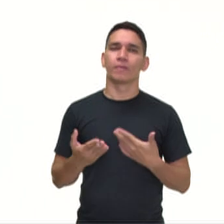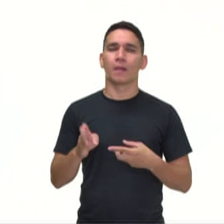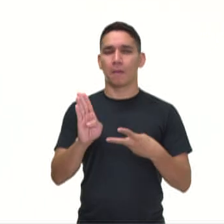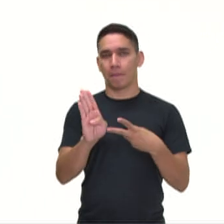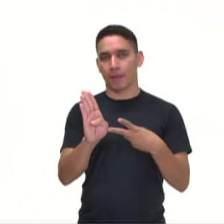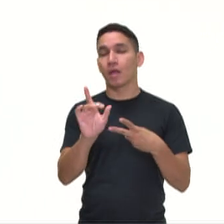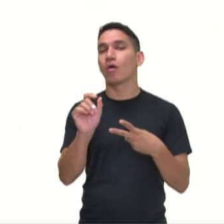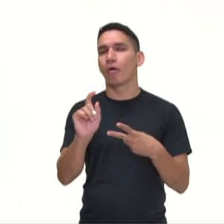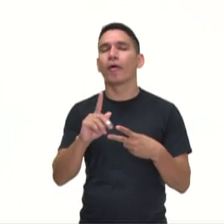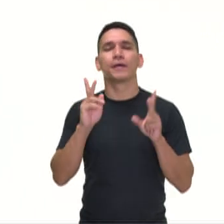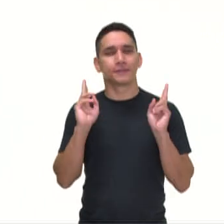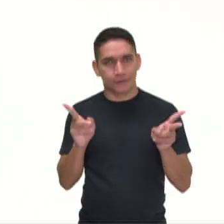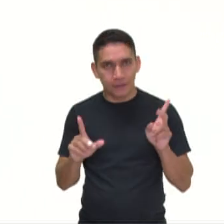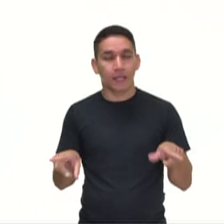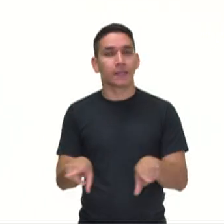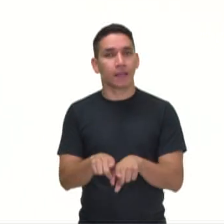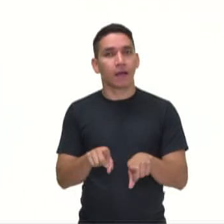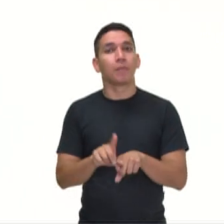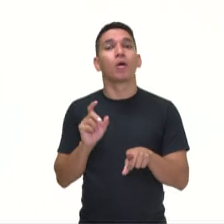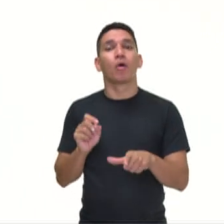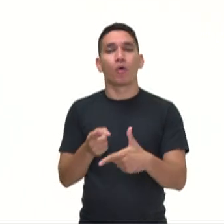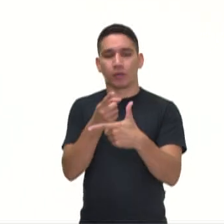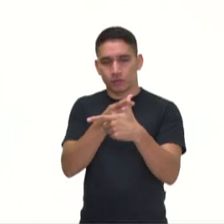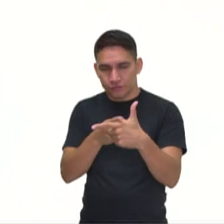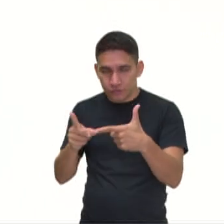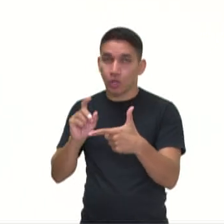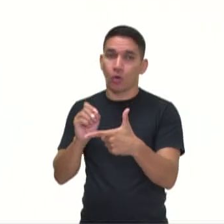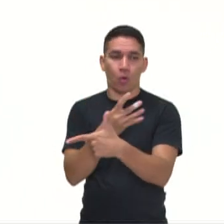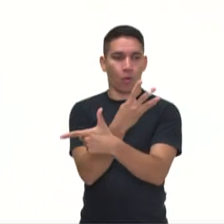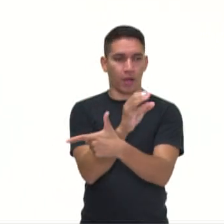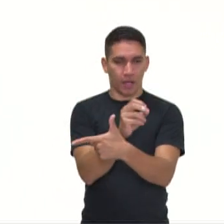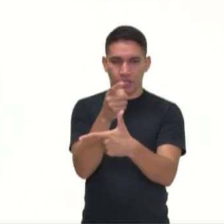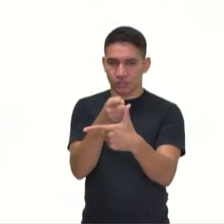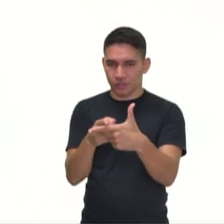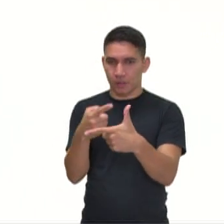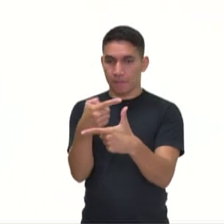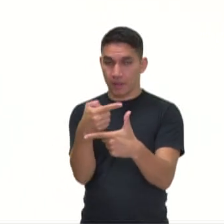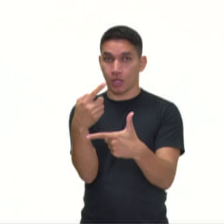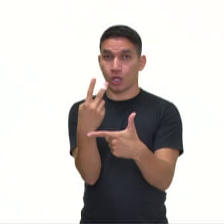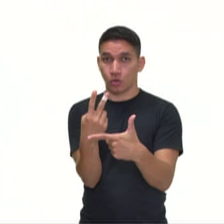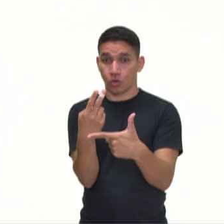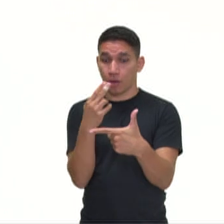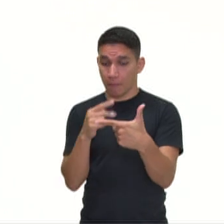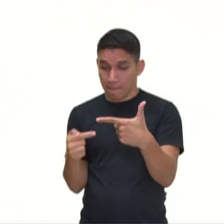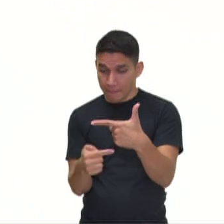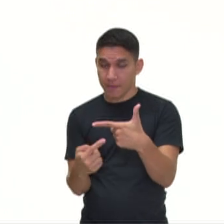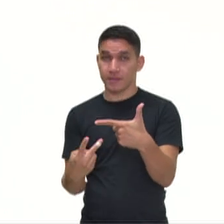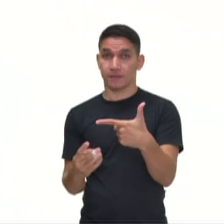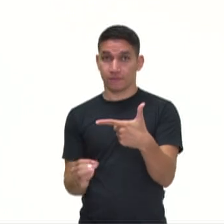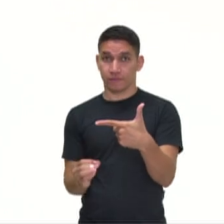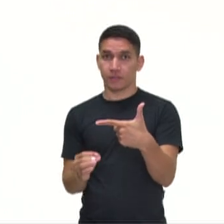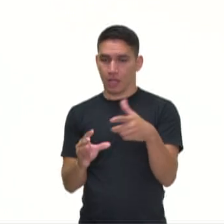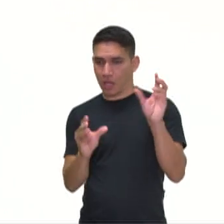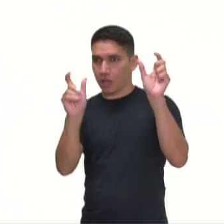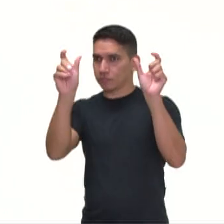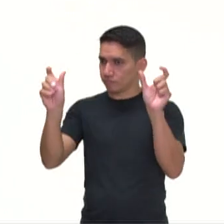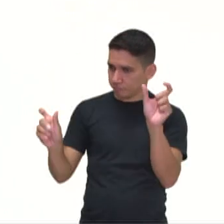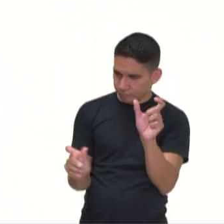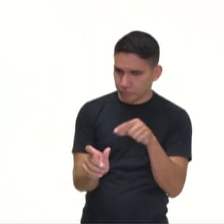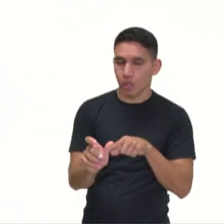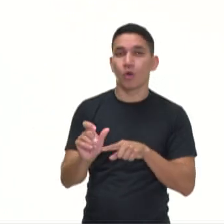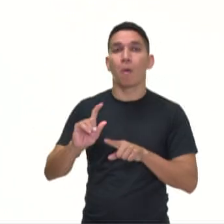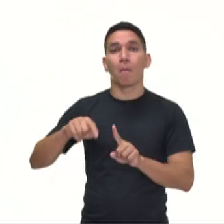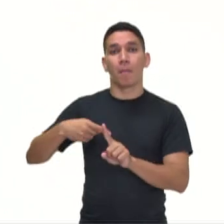também efetuamos primeira divisão. 40 dividido por menos 2 é menos 20. Abaixo o mais